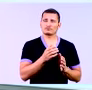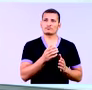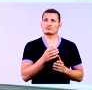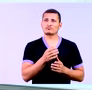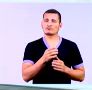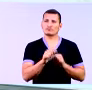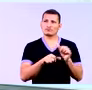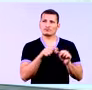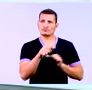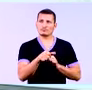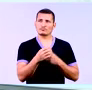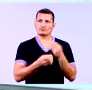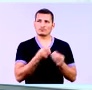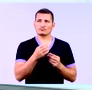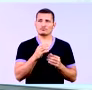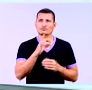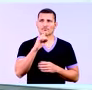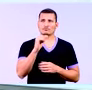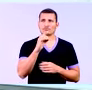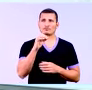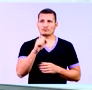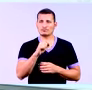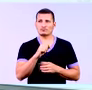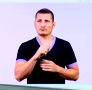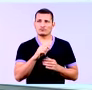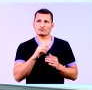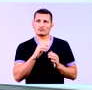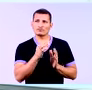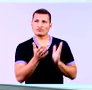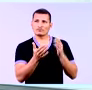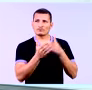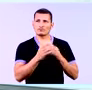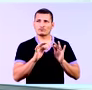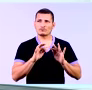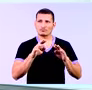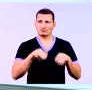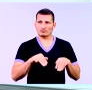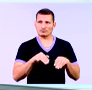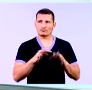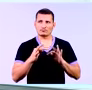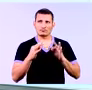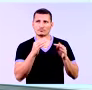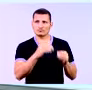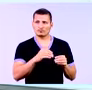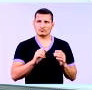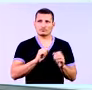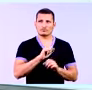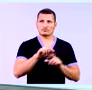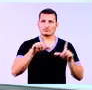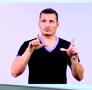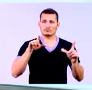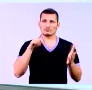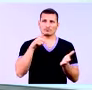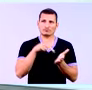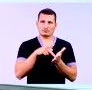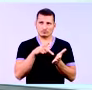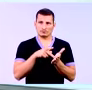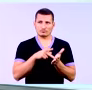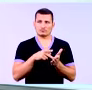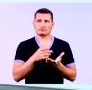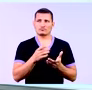da base de dados, mas chegou ao final da transação, todos os comandos foram executados com sucesso, nós dissemos que a